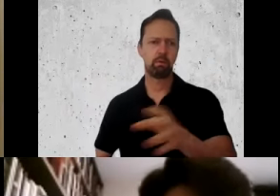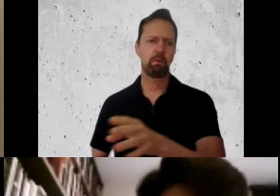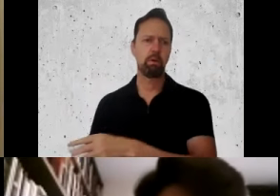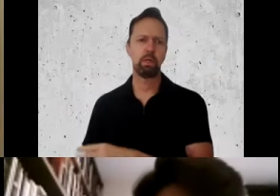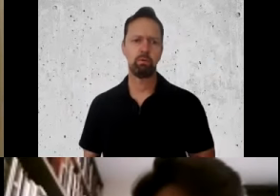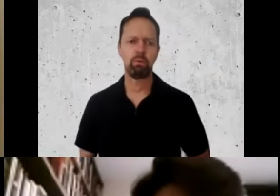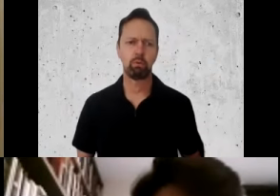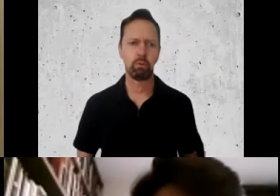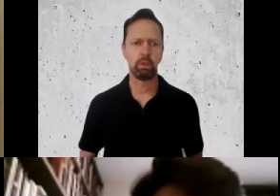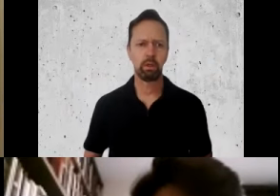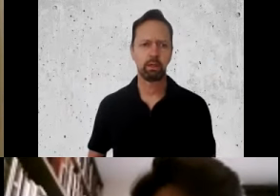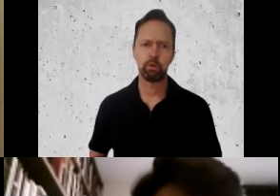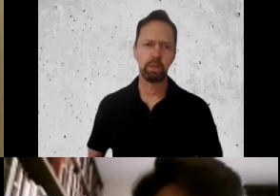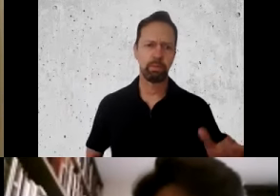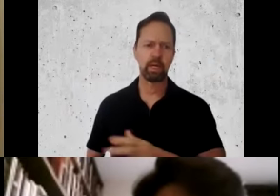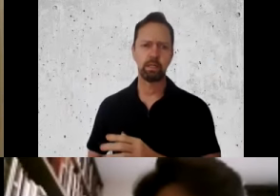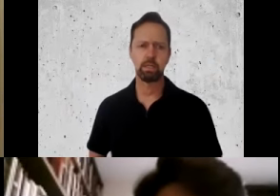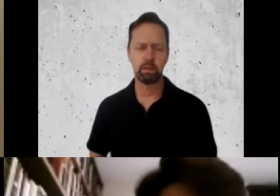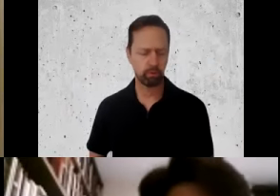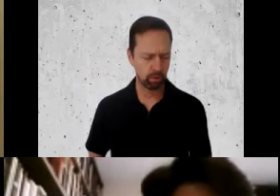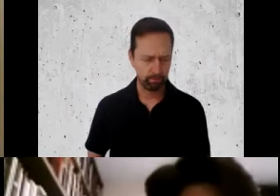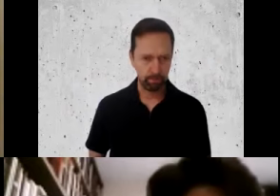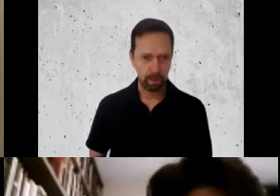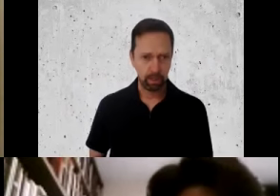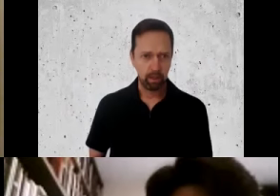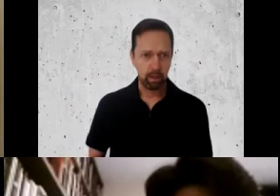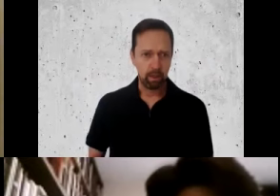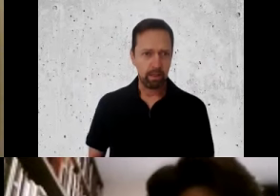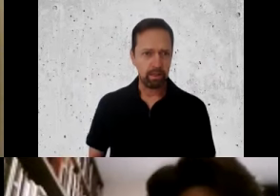é cada um, qual a economia aplicada, seja lá o que for.